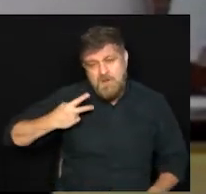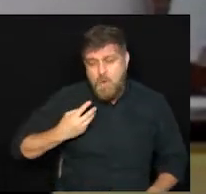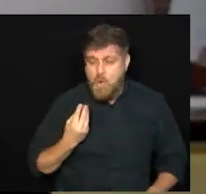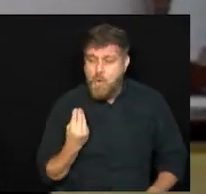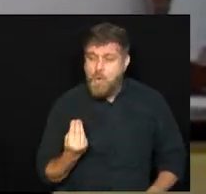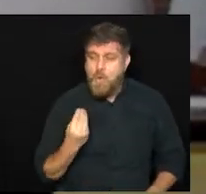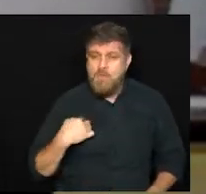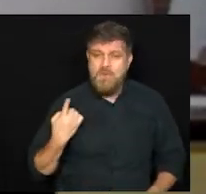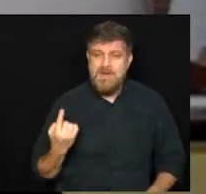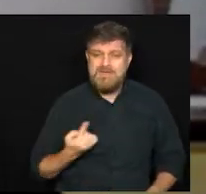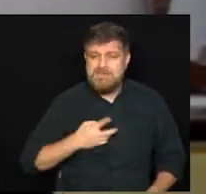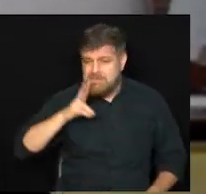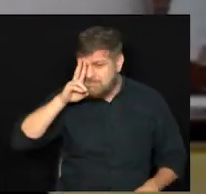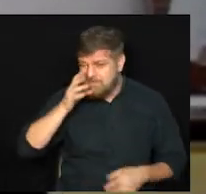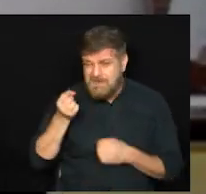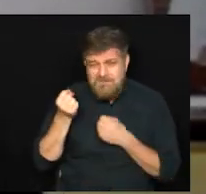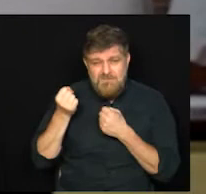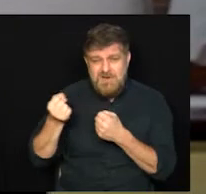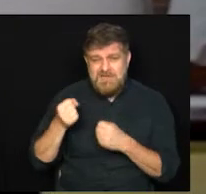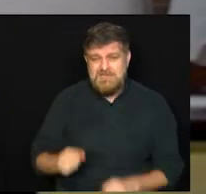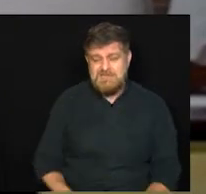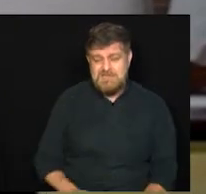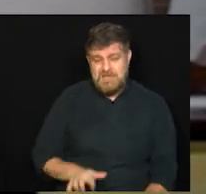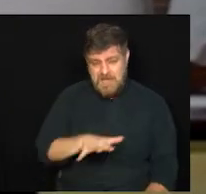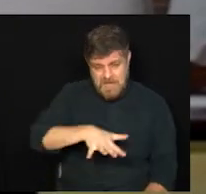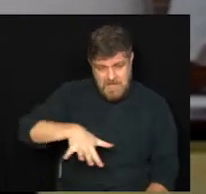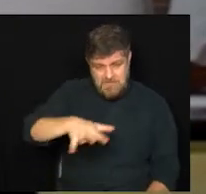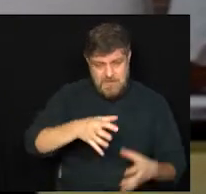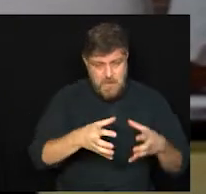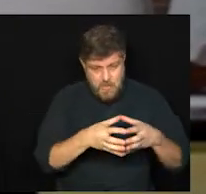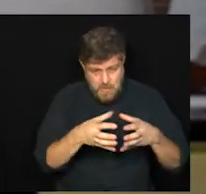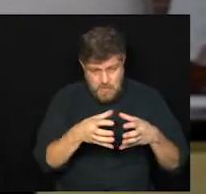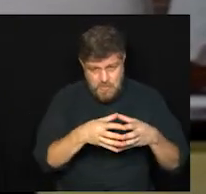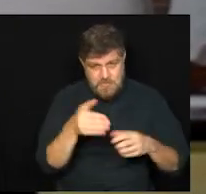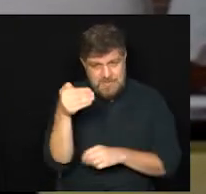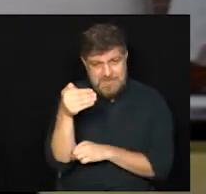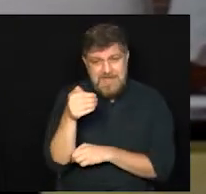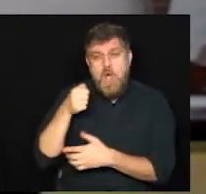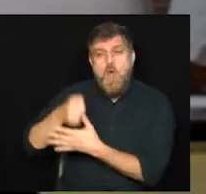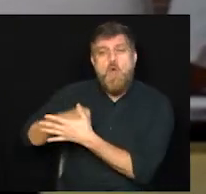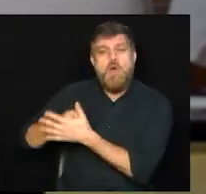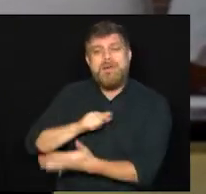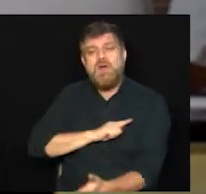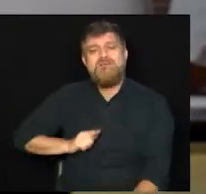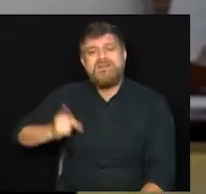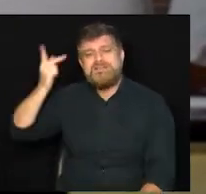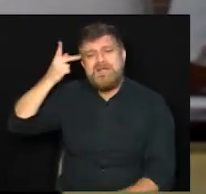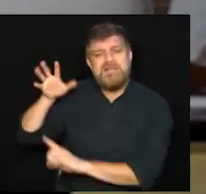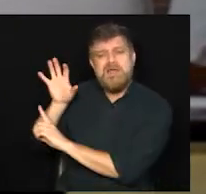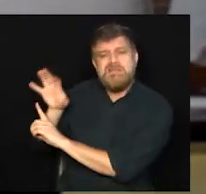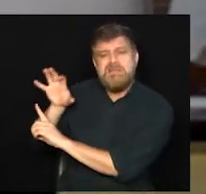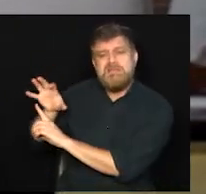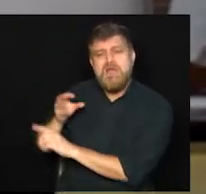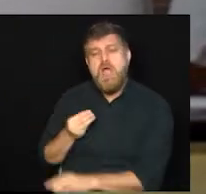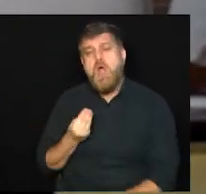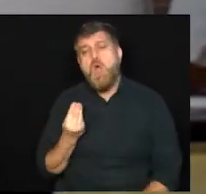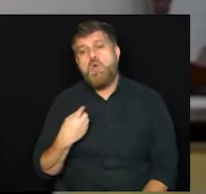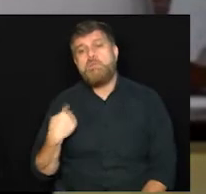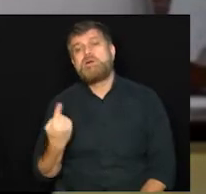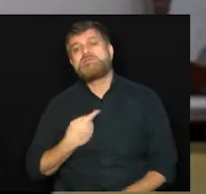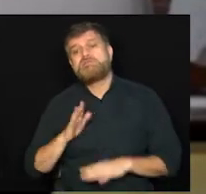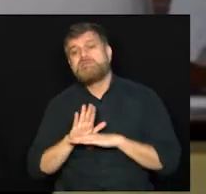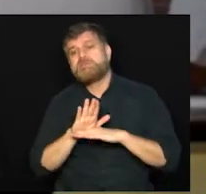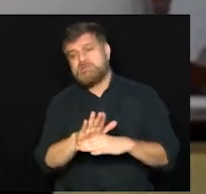aí a cobrança de vocês, né, para o governo do estado. E, no mais, agradecer a participação